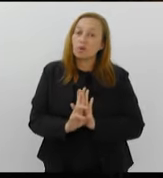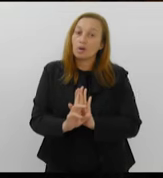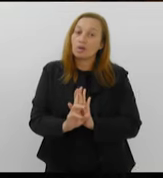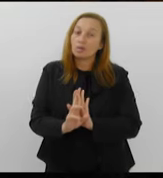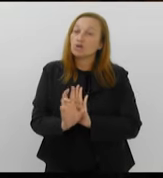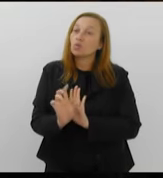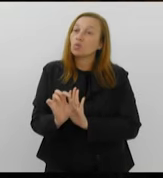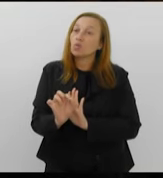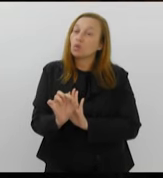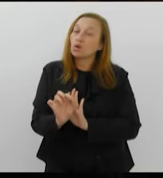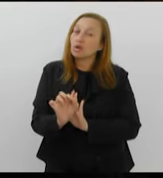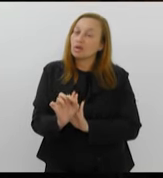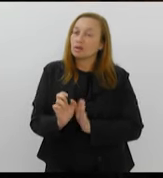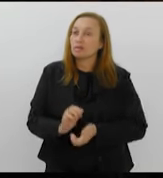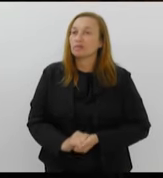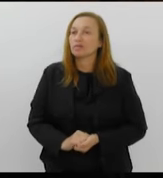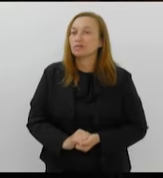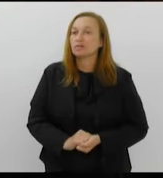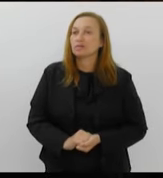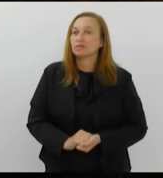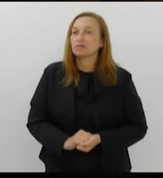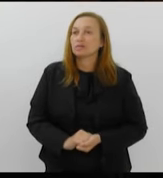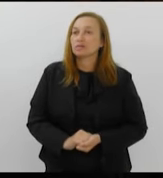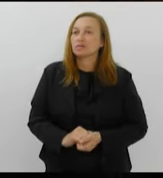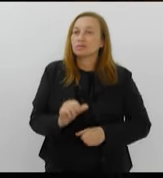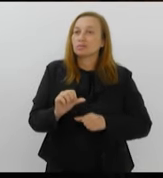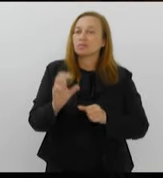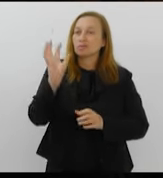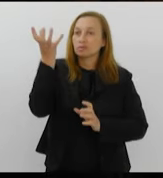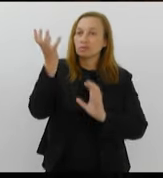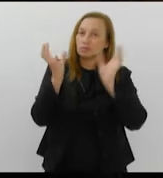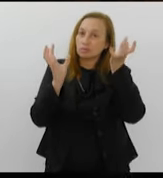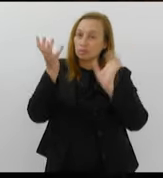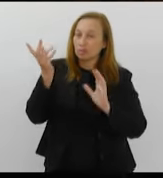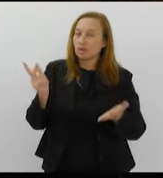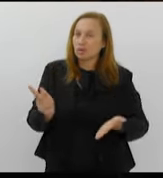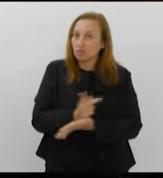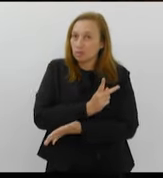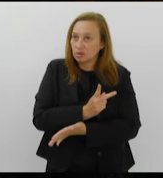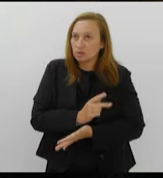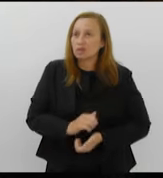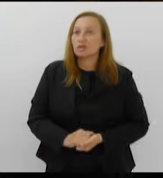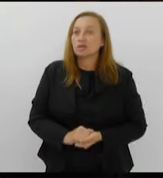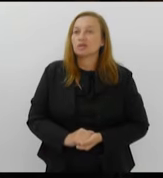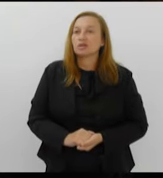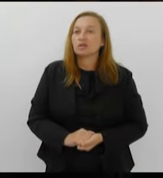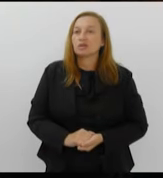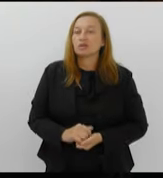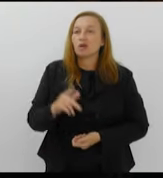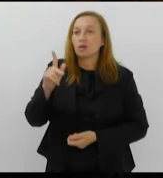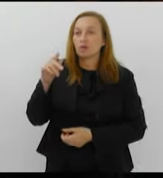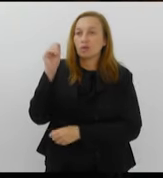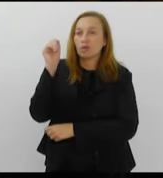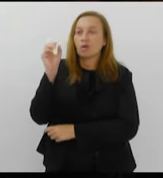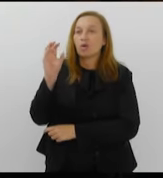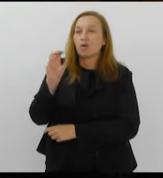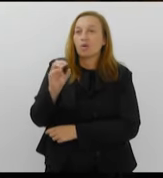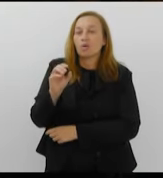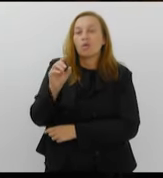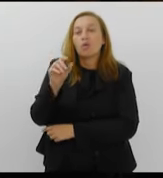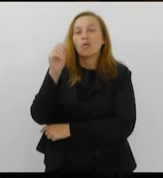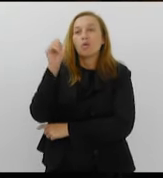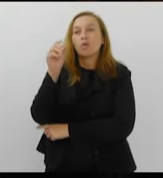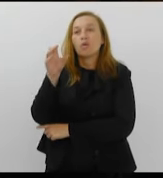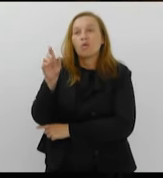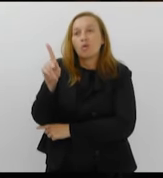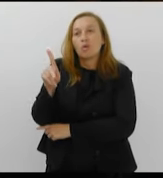a essa altura do campeonato, quando as mudanças climáticas já estão acontecendo, quando a gente acabou de ver Porto Alegre, como a gente está pressionando